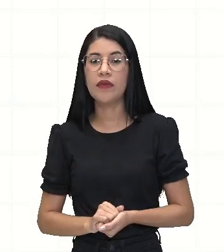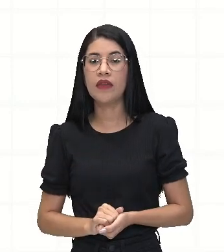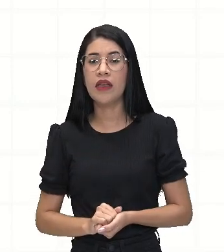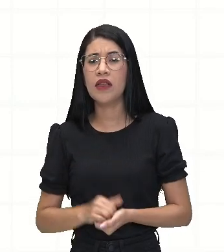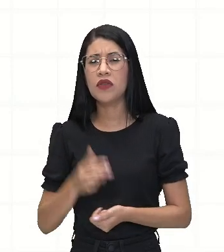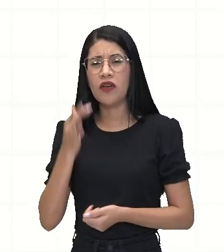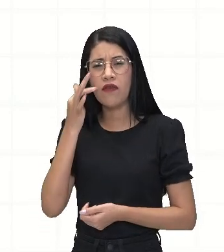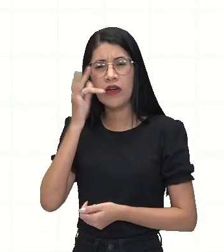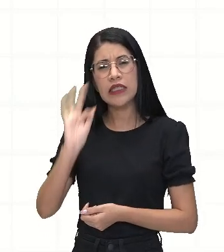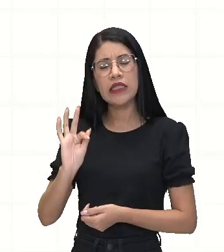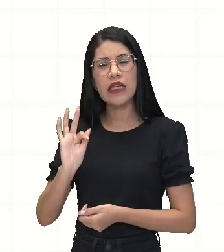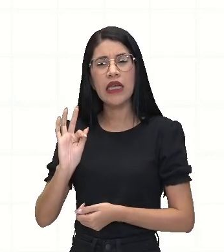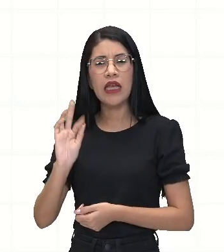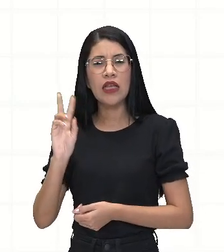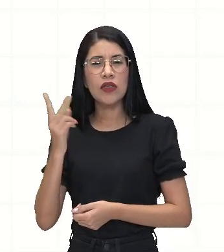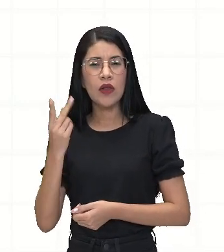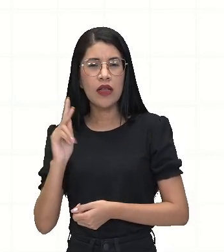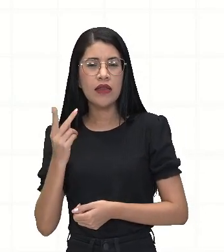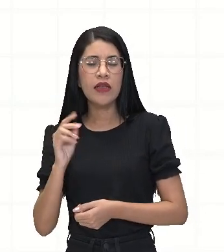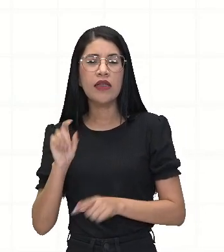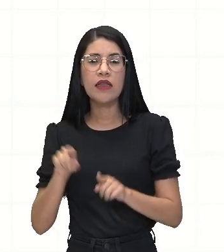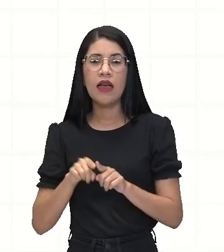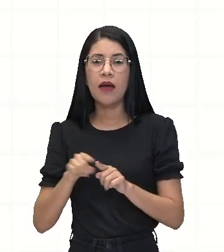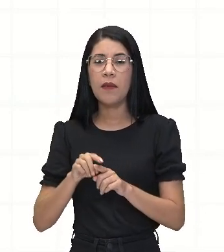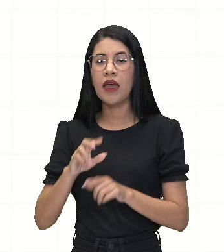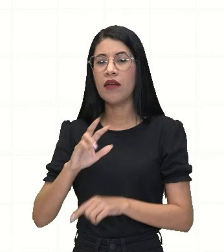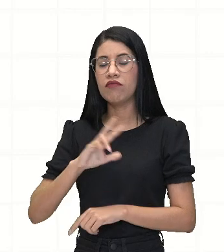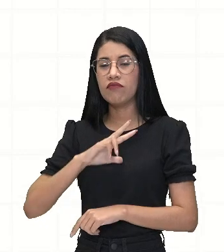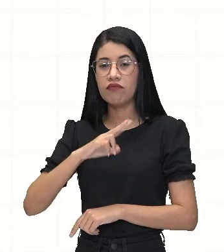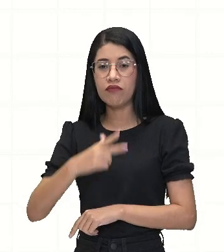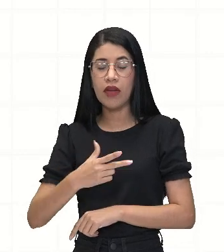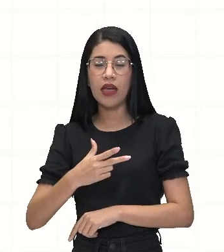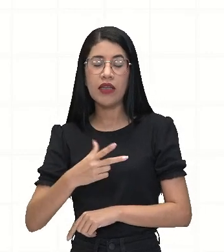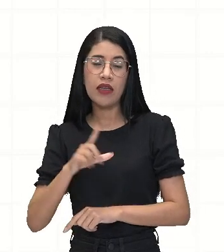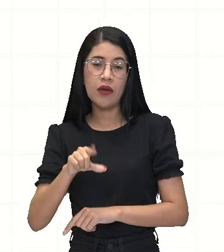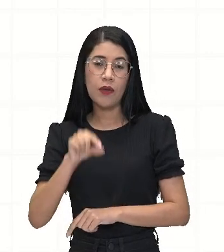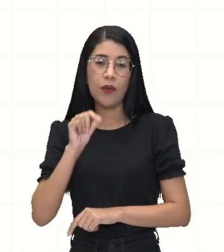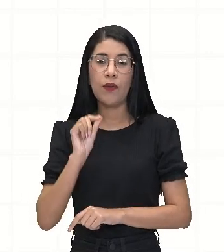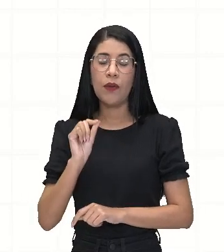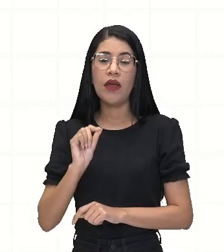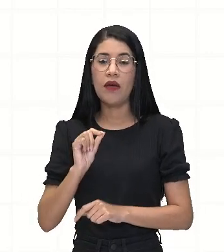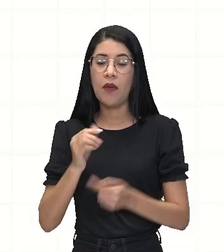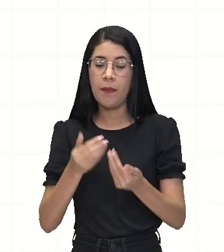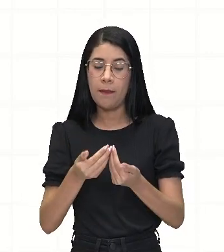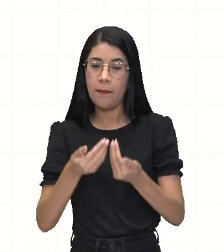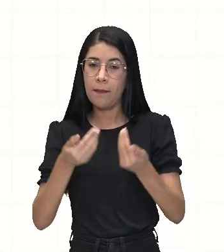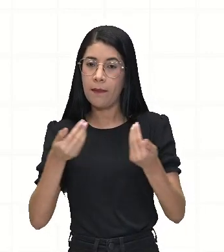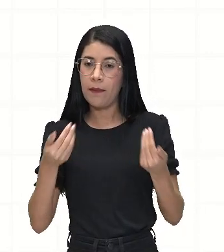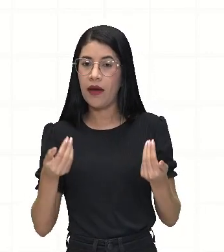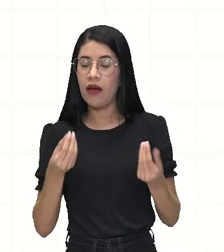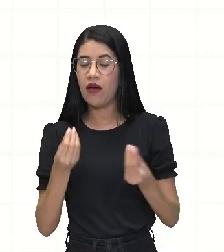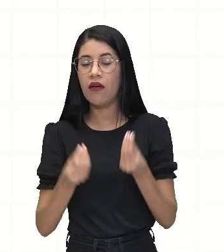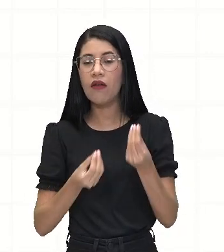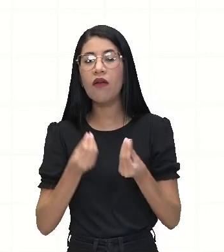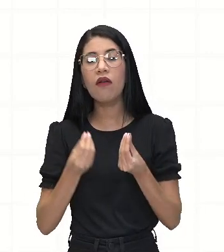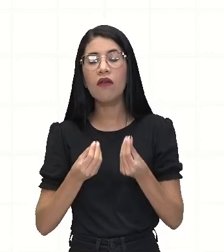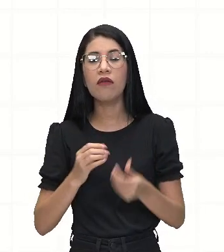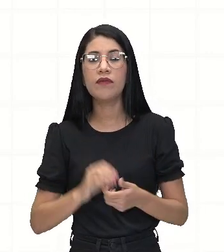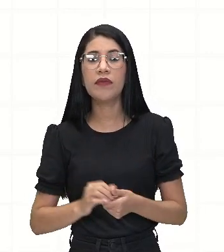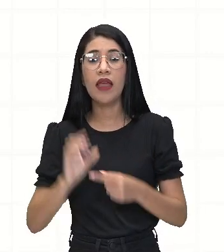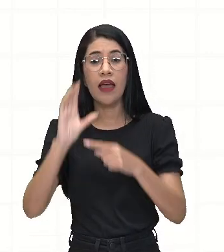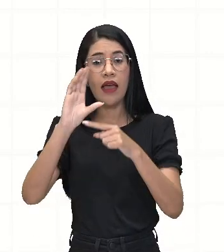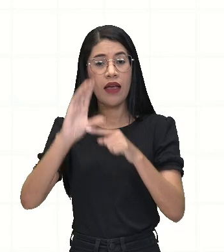franceses, os holandeses, os espanhóis, A coroa portuguesa, ela optou por dividir o território no que chamamos